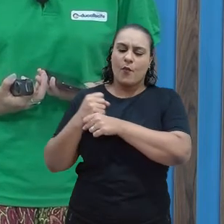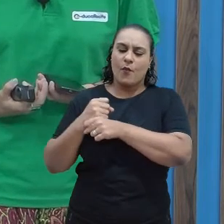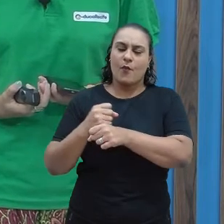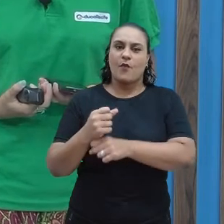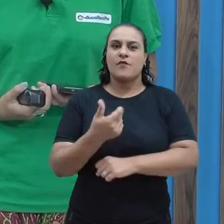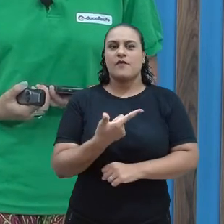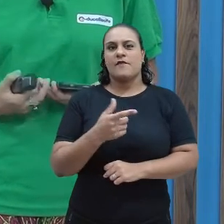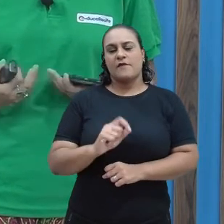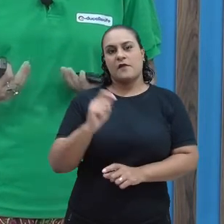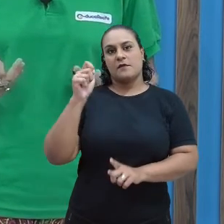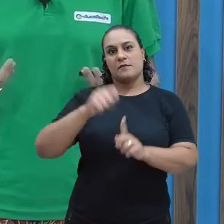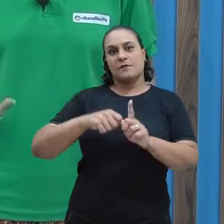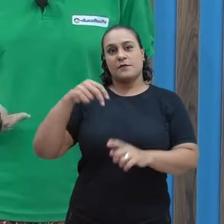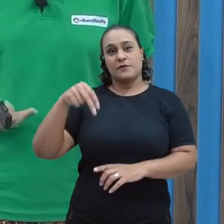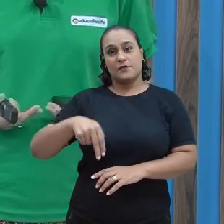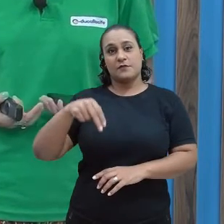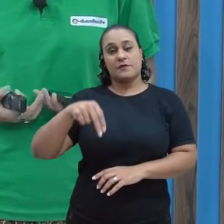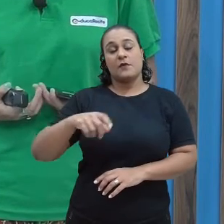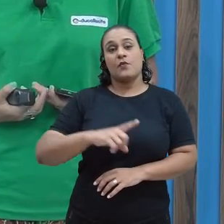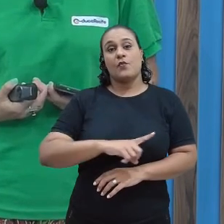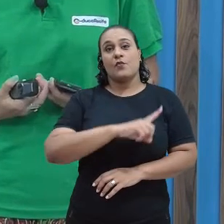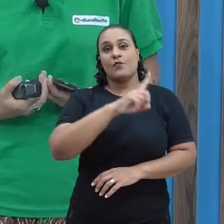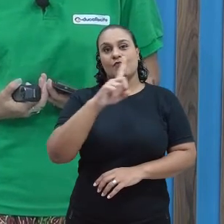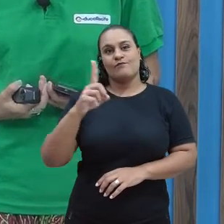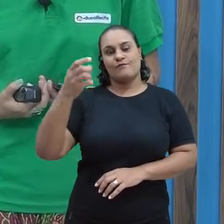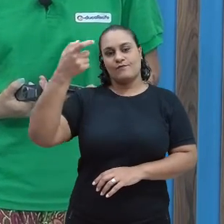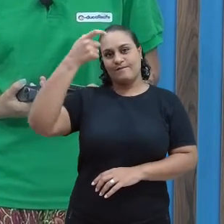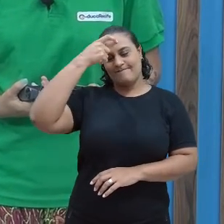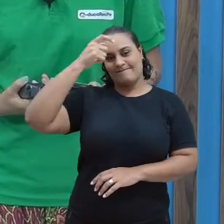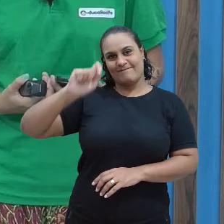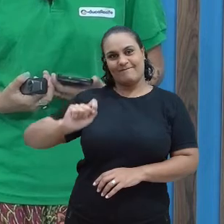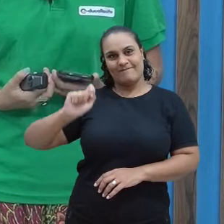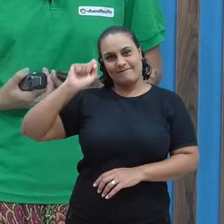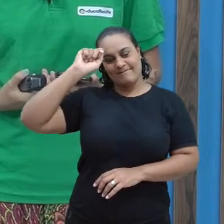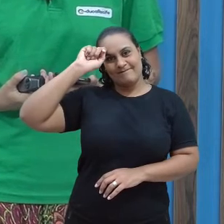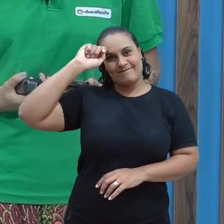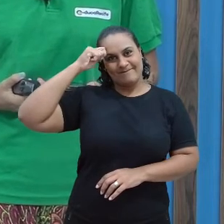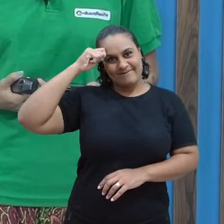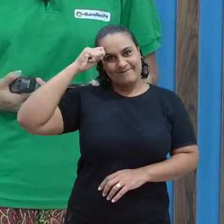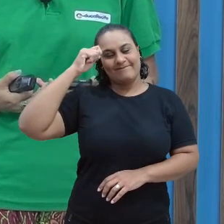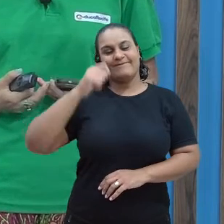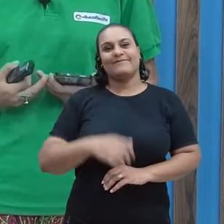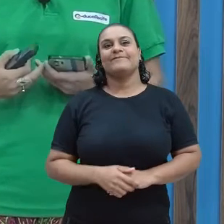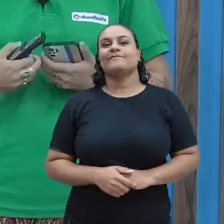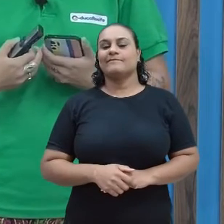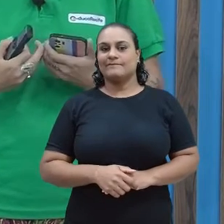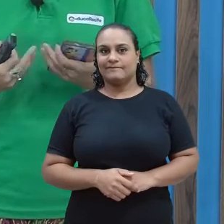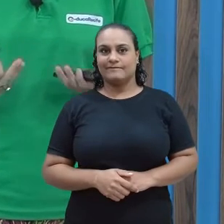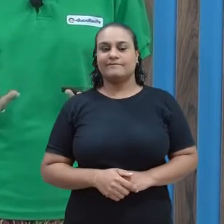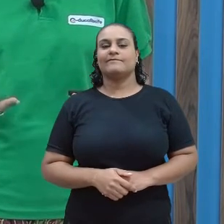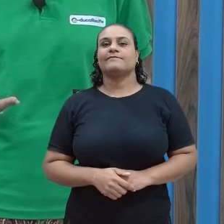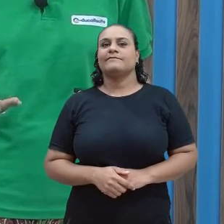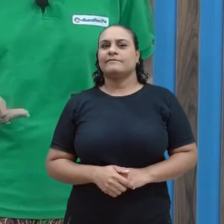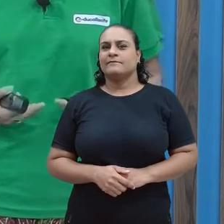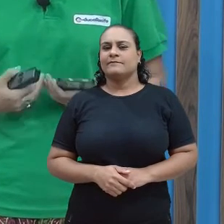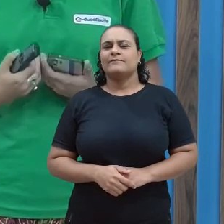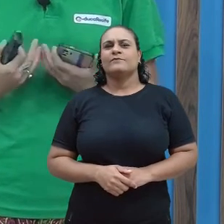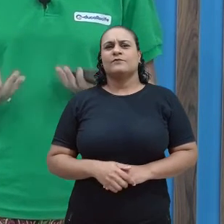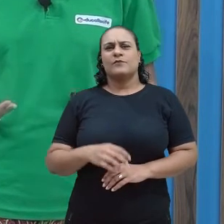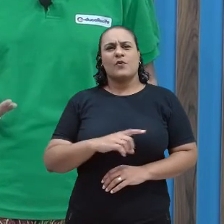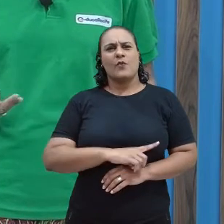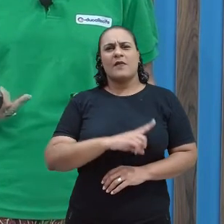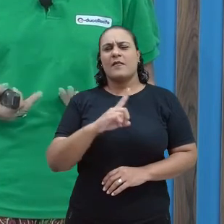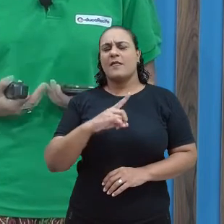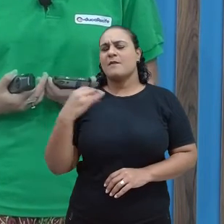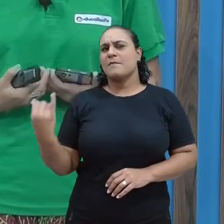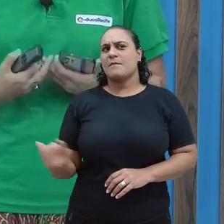novembro, o Dia da Consciência Negra. Né? Isso é uma figura importantíssima, um